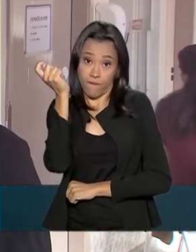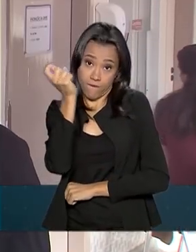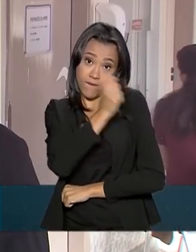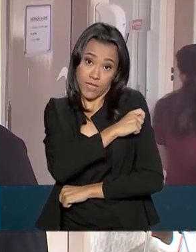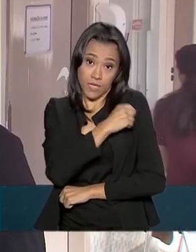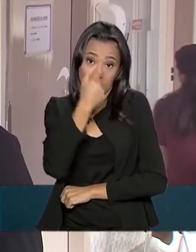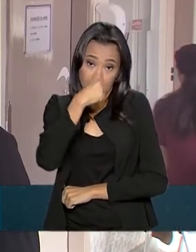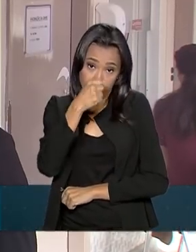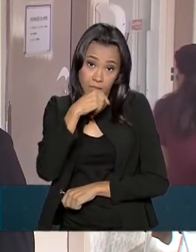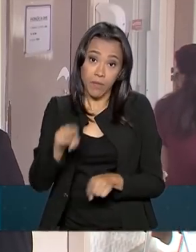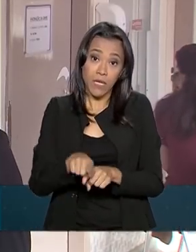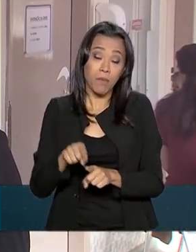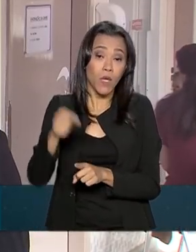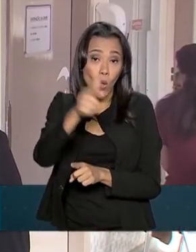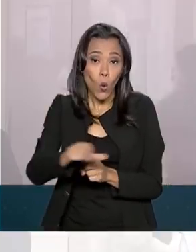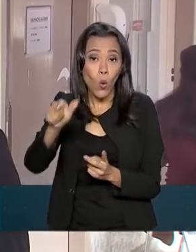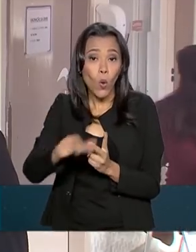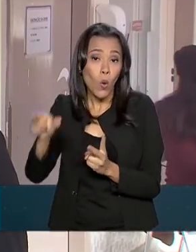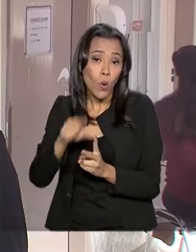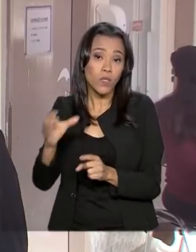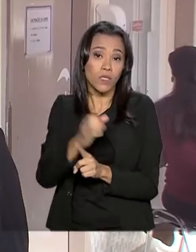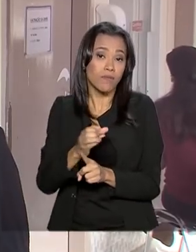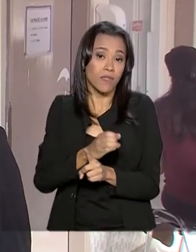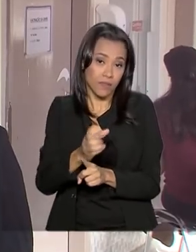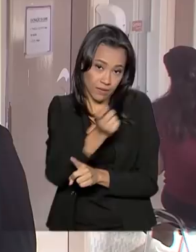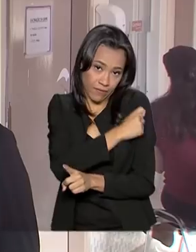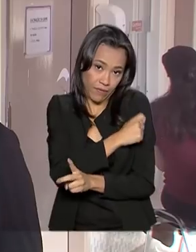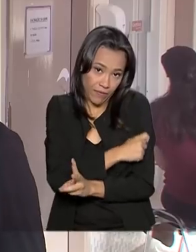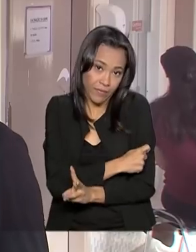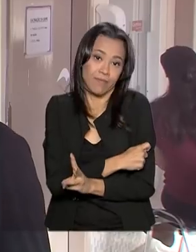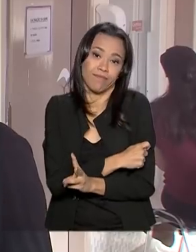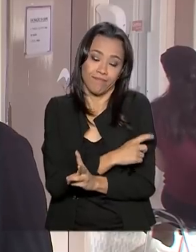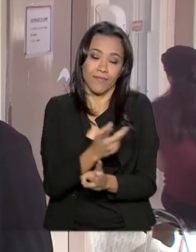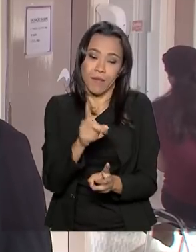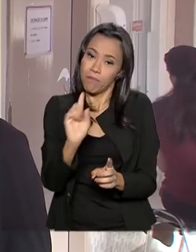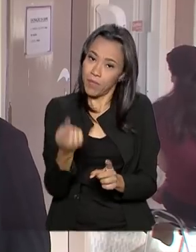veio aproveitar e atualizar o cartão de vacinas dela. Super importante, isso aí é a saúde em primeiro lugar.